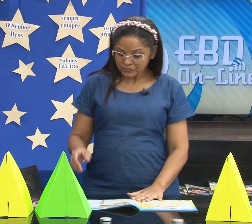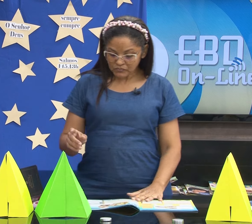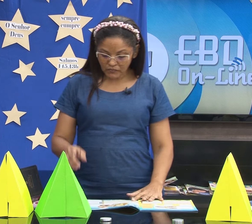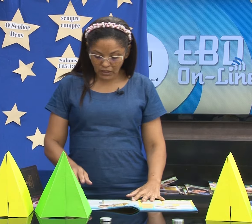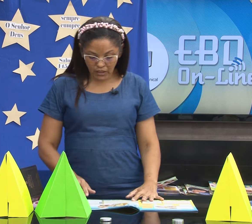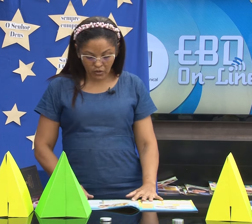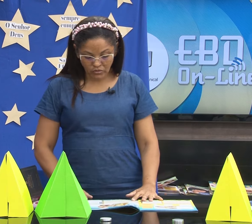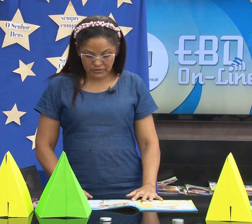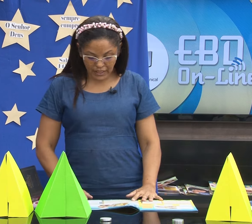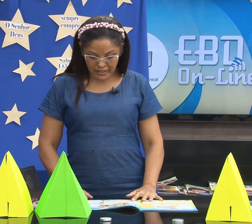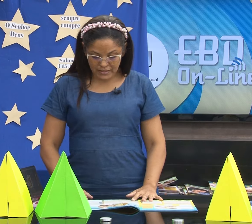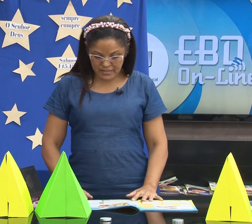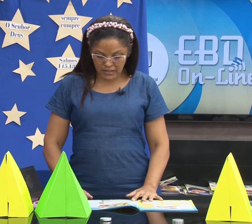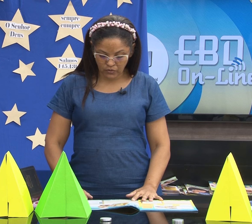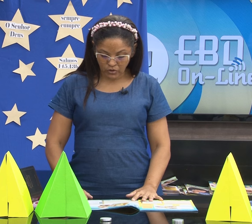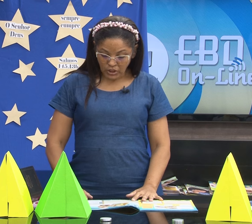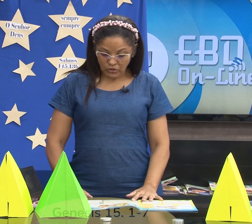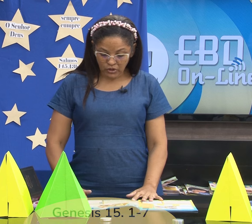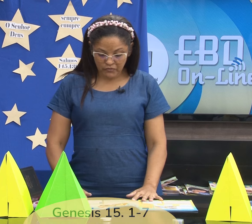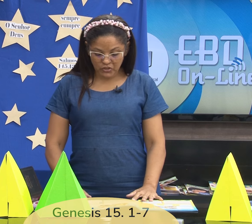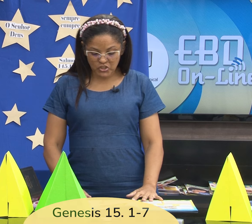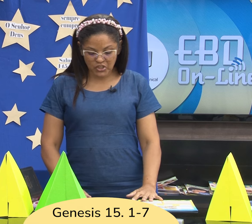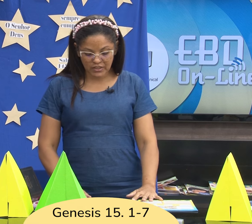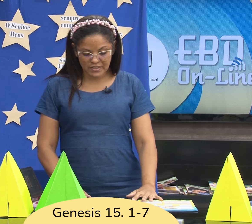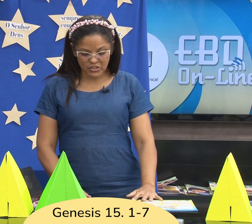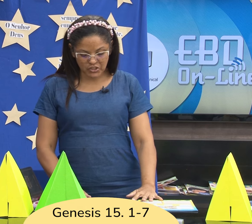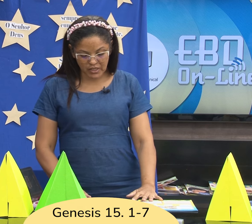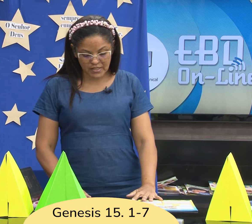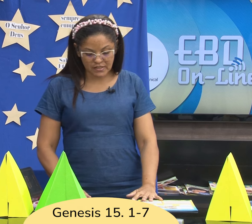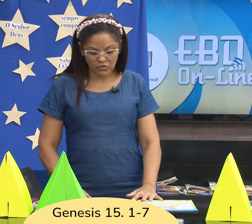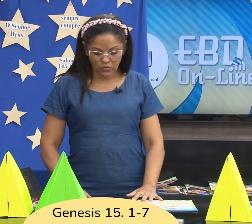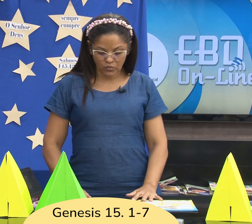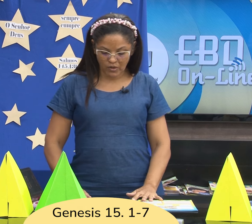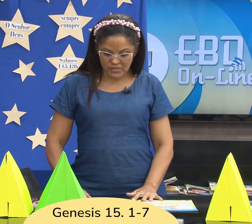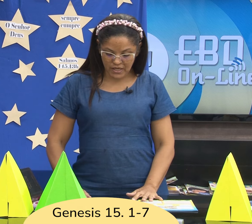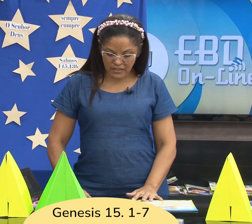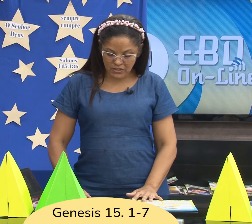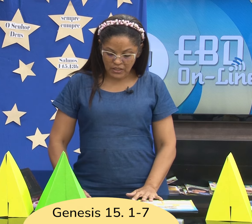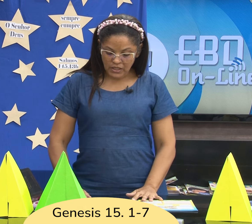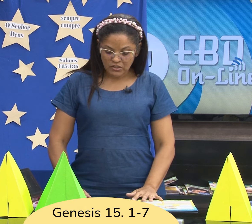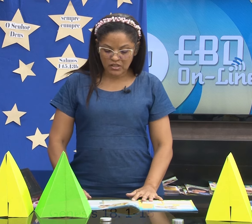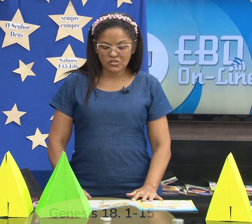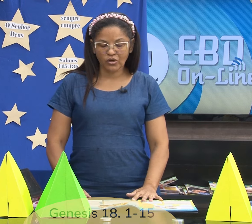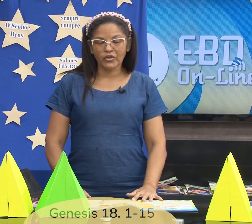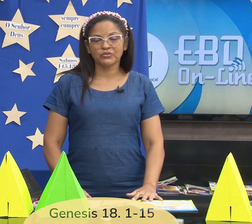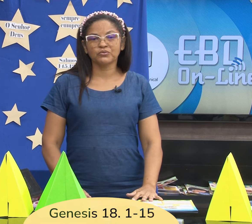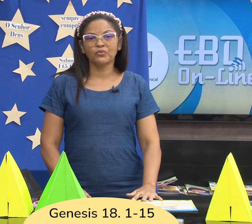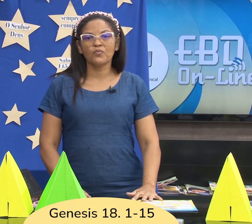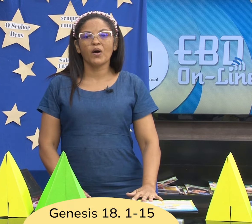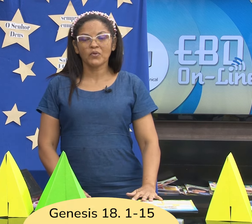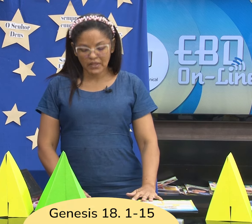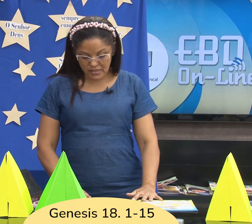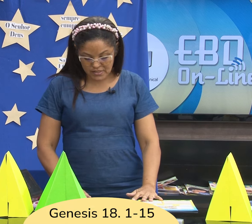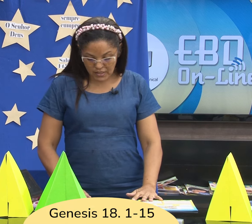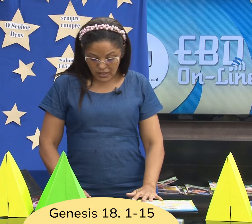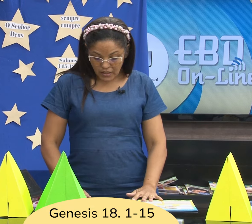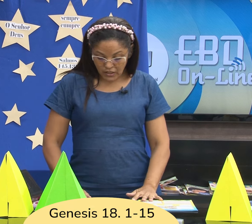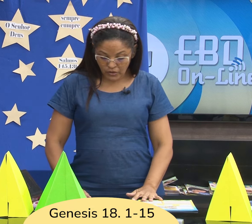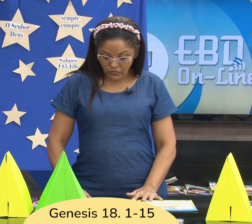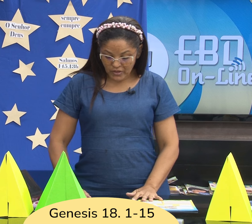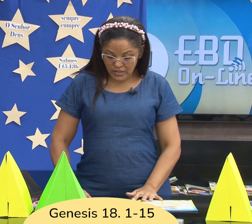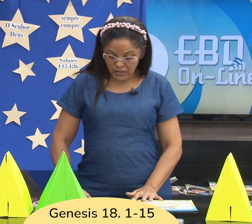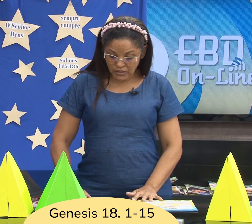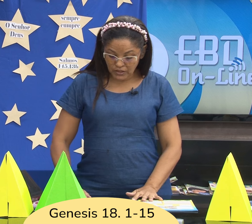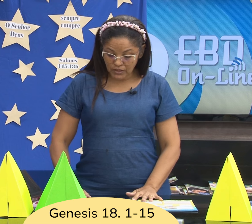vamos encontrar a lição no livro de Gênesis 15 do 1 ao 7 18 do 1 ao 15